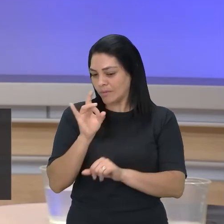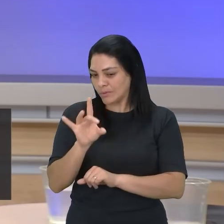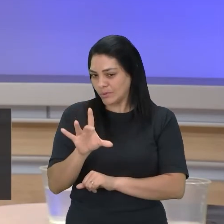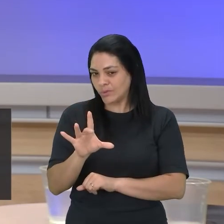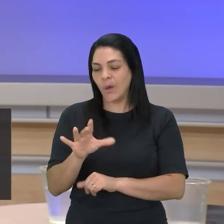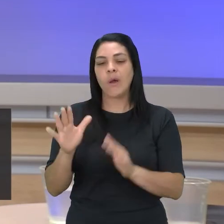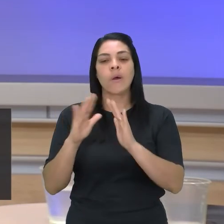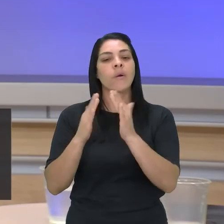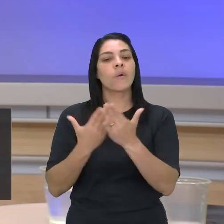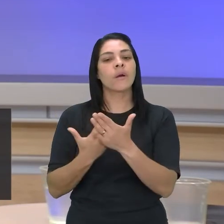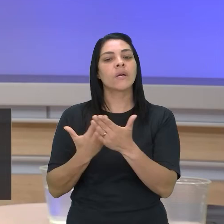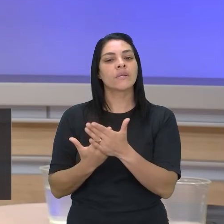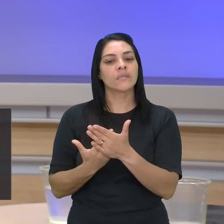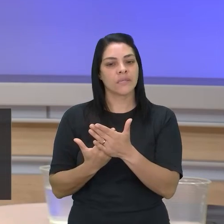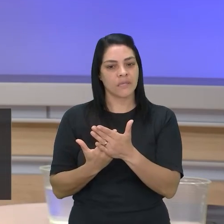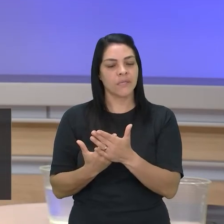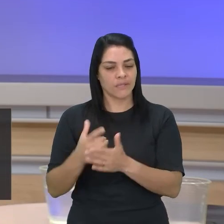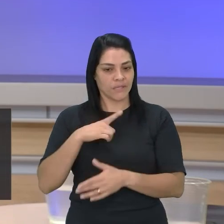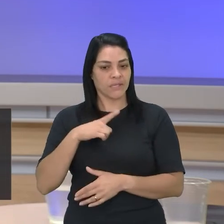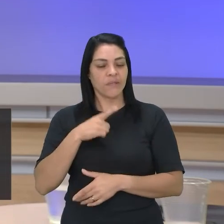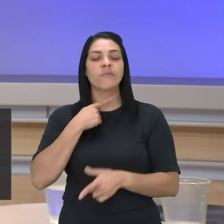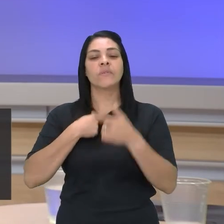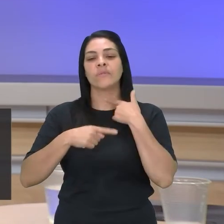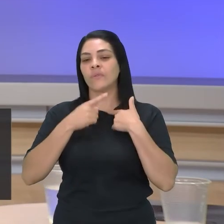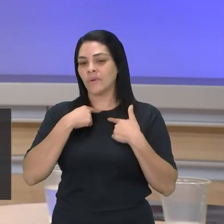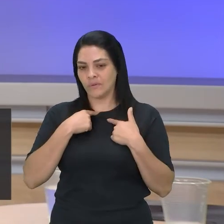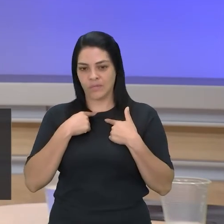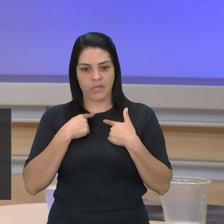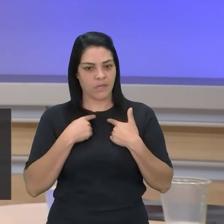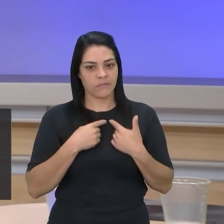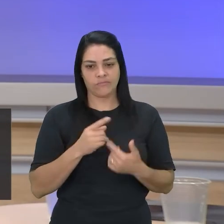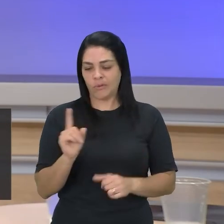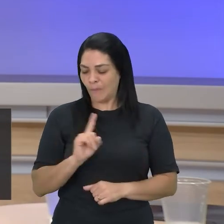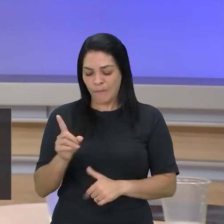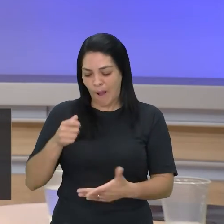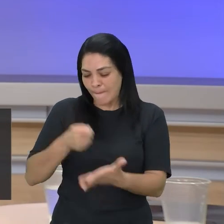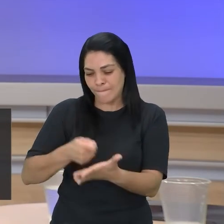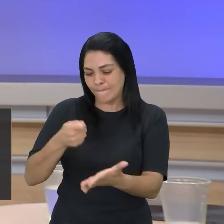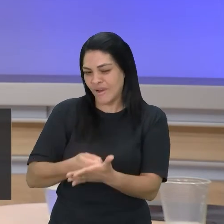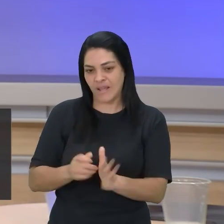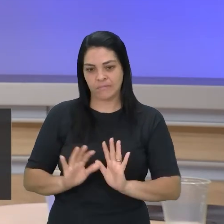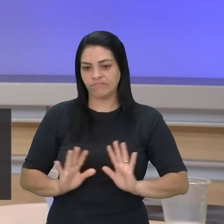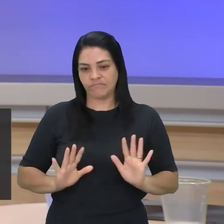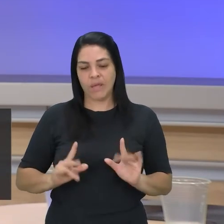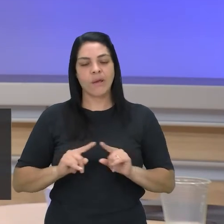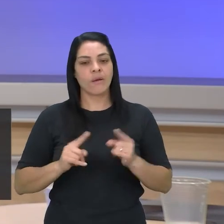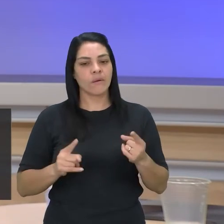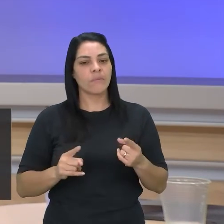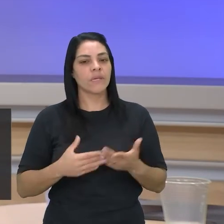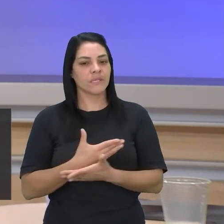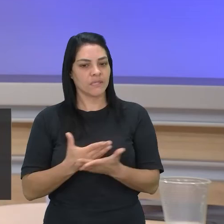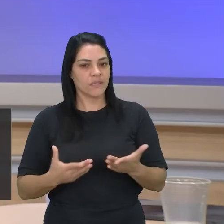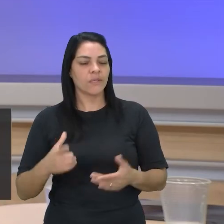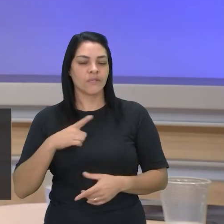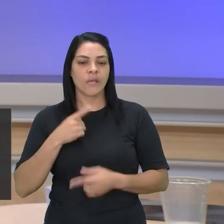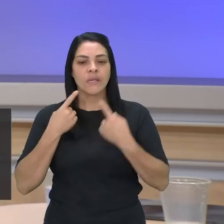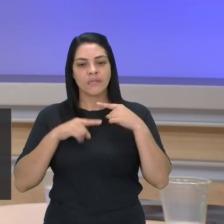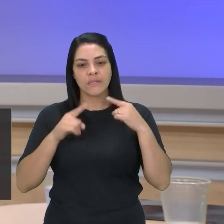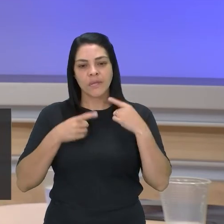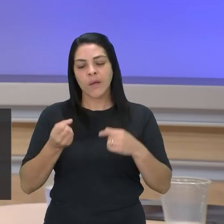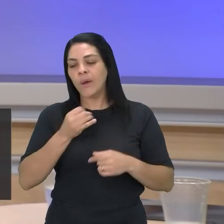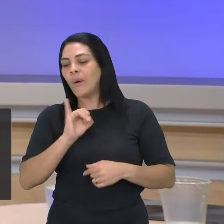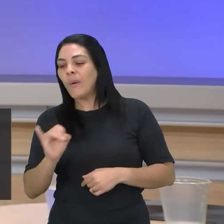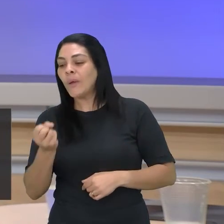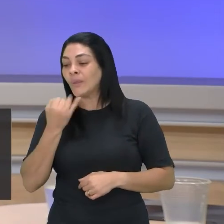com as escolas que se demonstraram interesse, a gente também não vai obrigar, né? Mas a gente vira e mexe e mantém esse diálogo. Oi, tudo